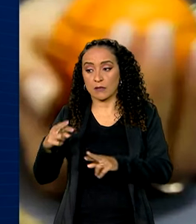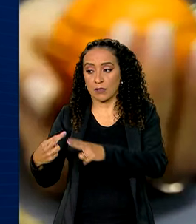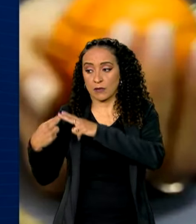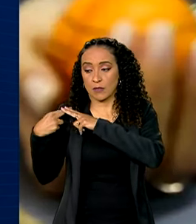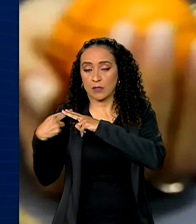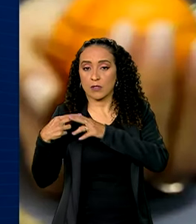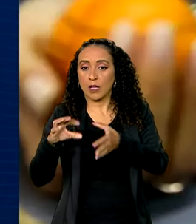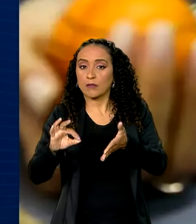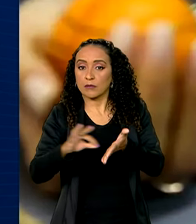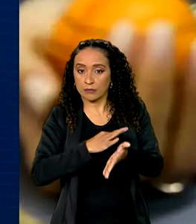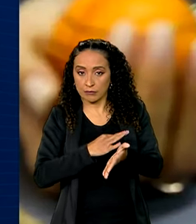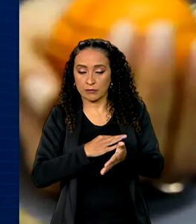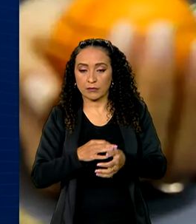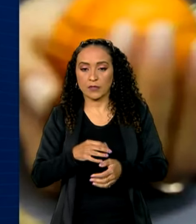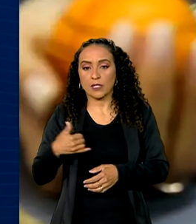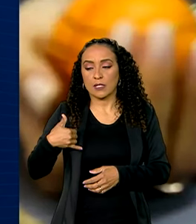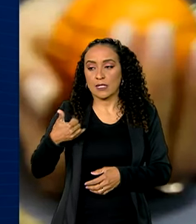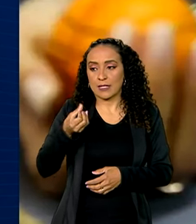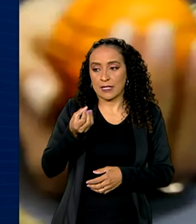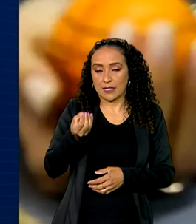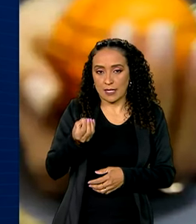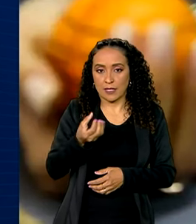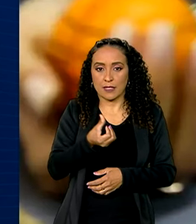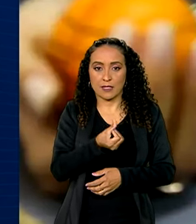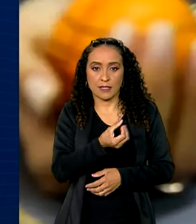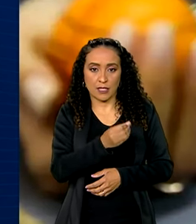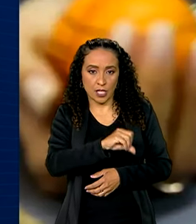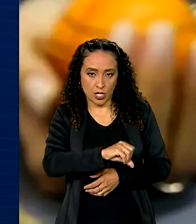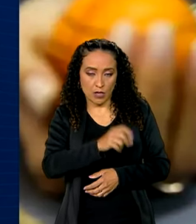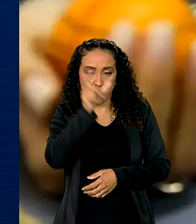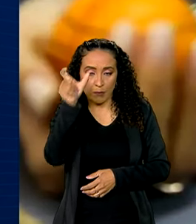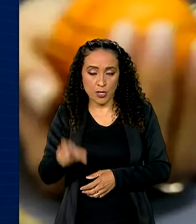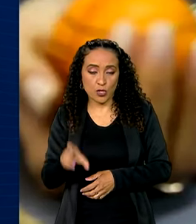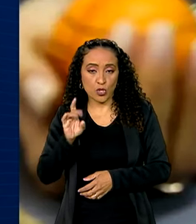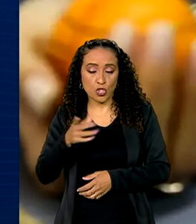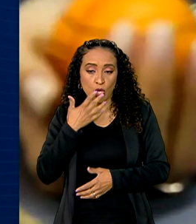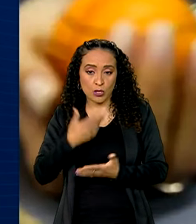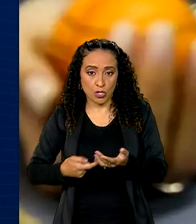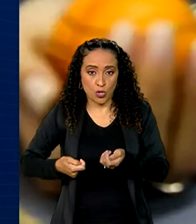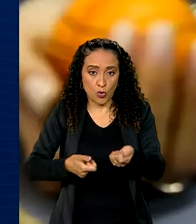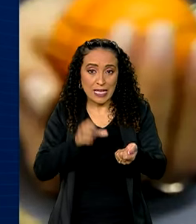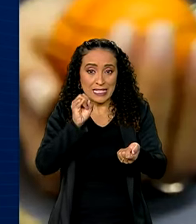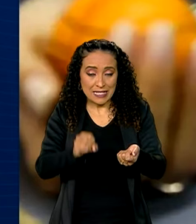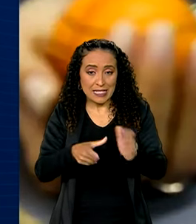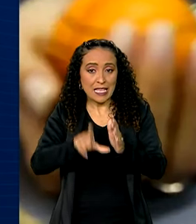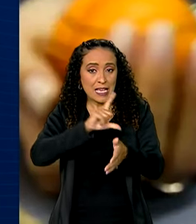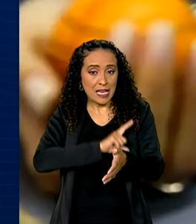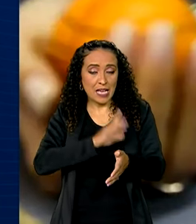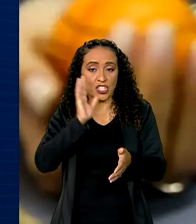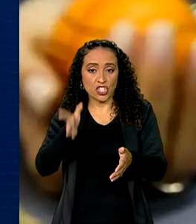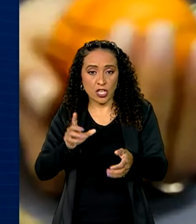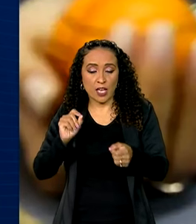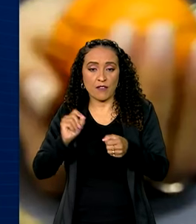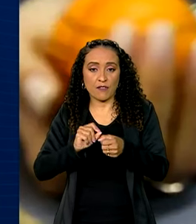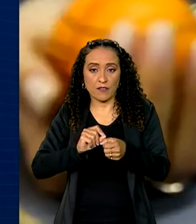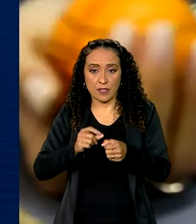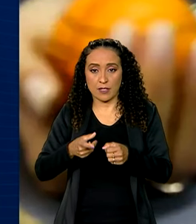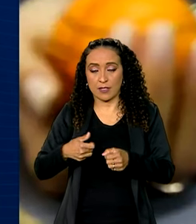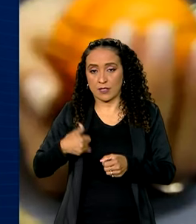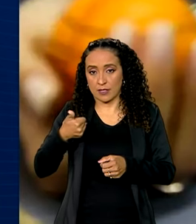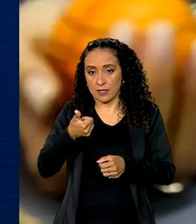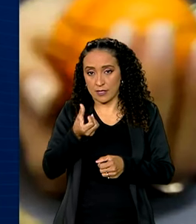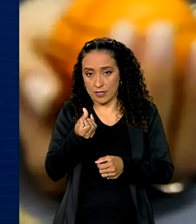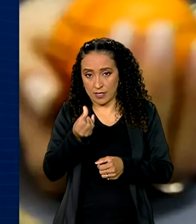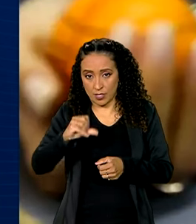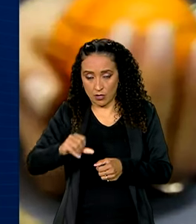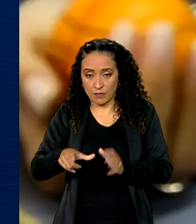responsáveis. E entre 60 e 69 anos, a pessoa só poderá doar se já tiver feito antes dos 60 anos.